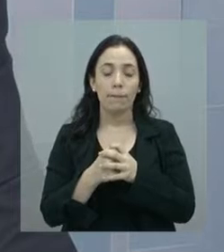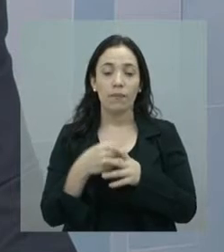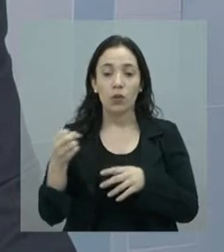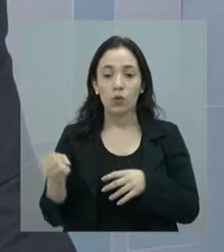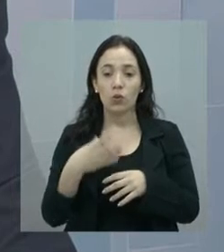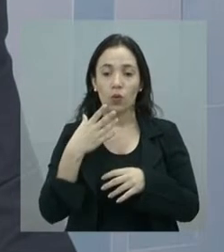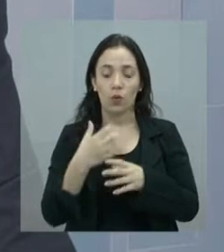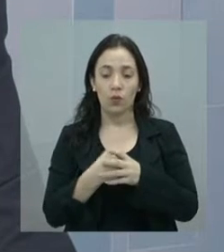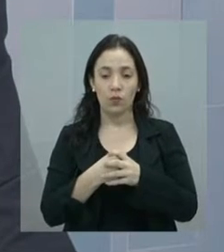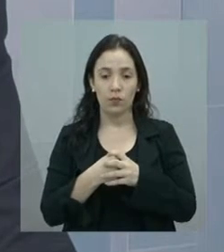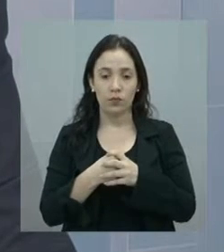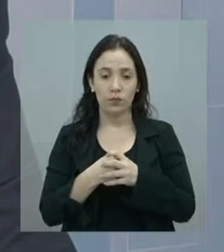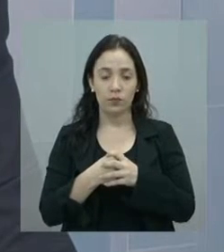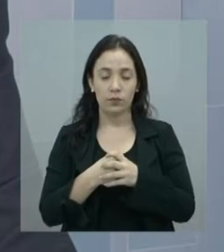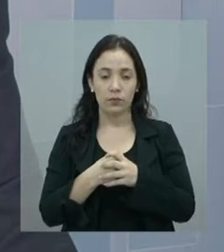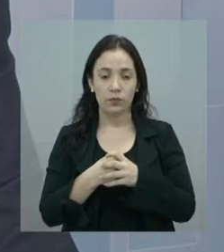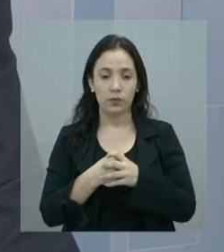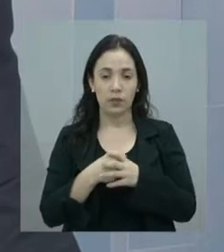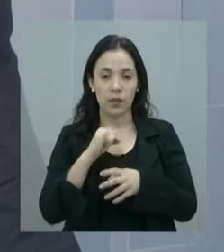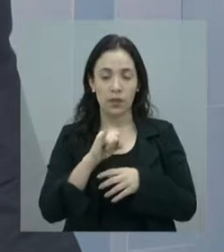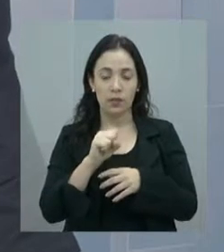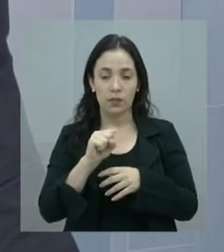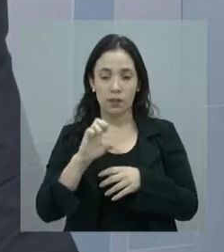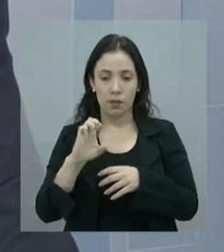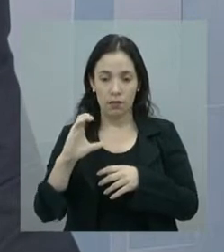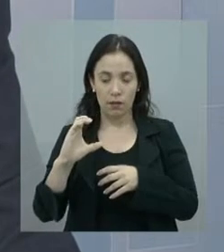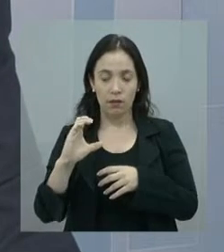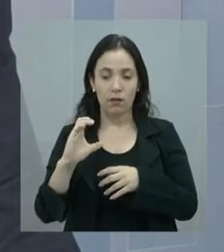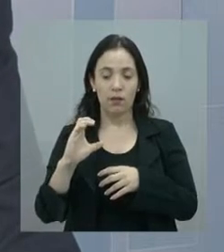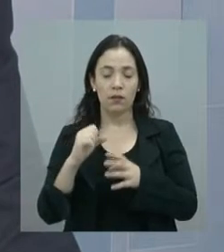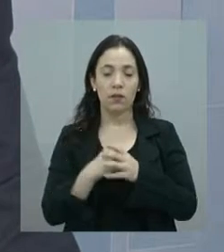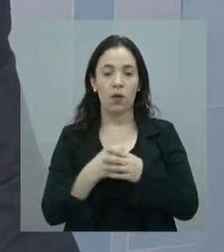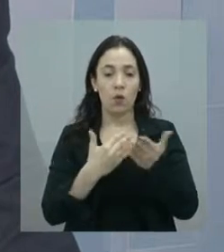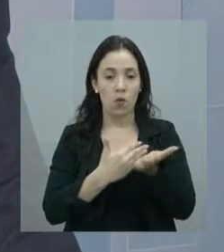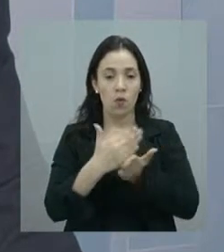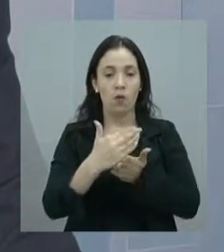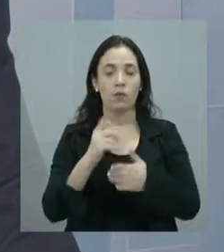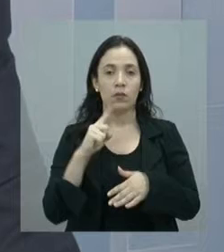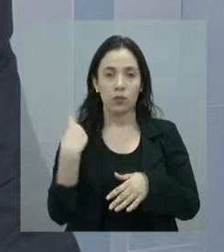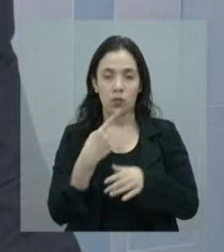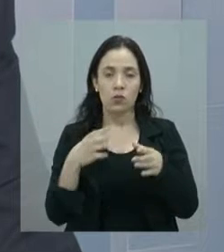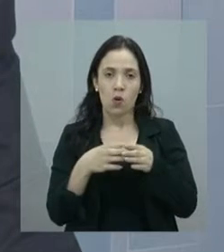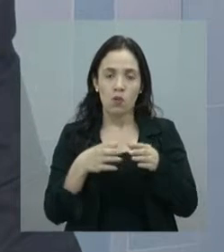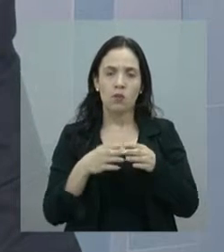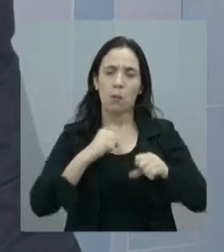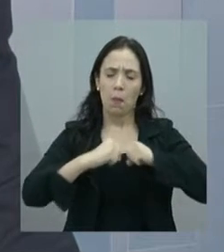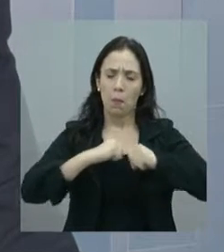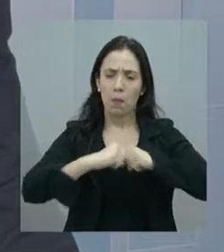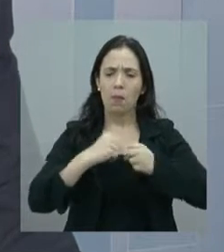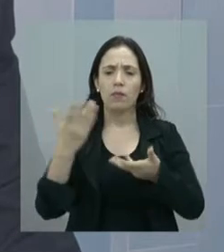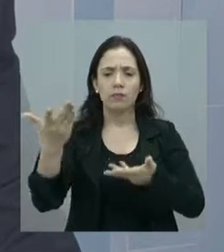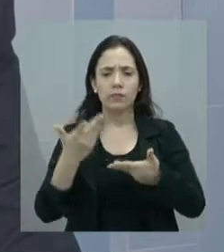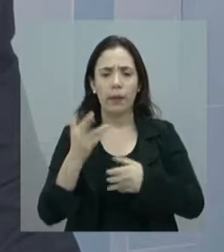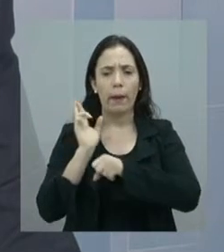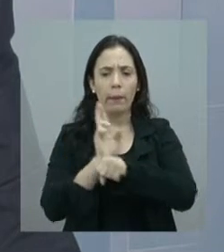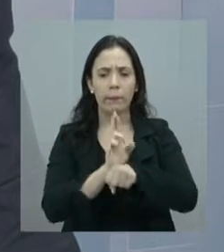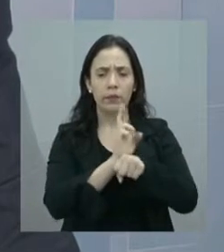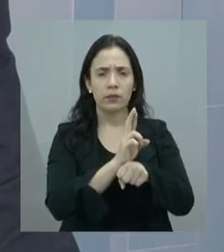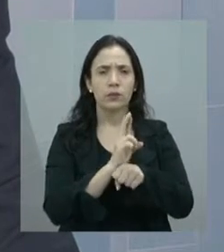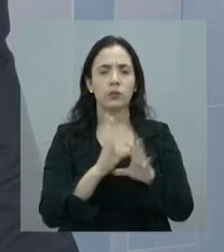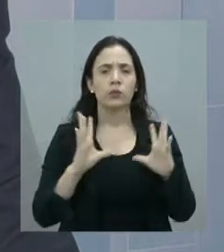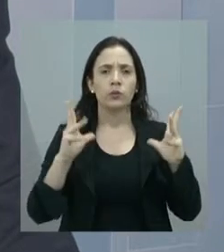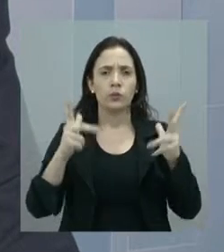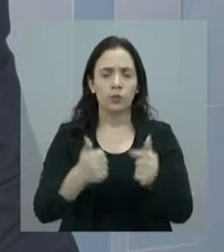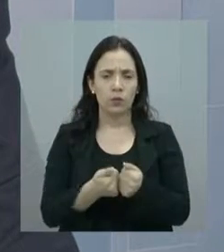né? Que hoje está com 93. Começou na nossa comissão, o primeiro debate foi na nossa comissão, nós chamamos representantes de todas